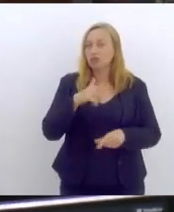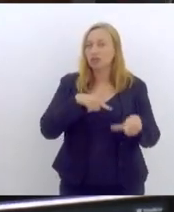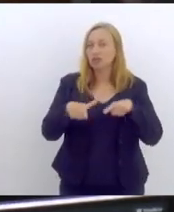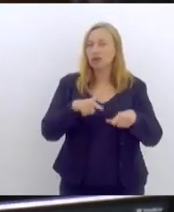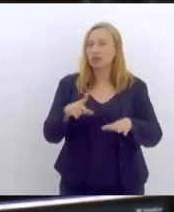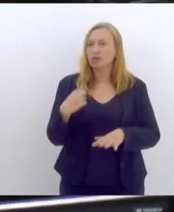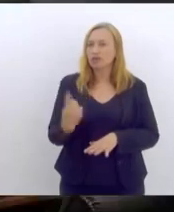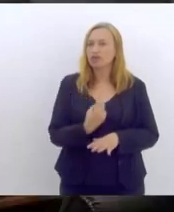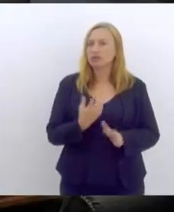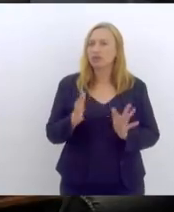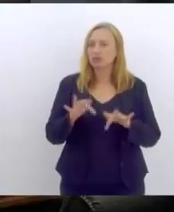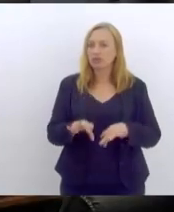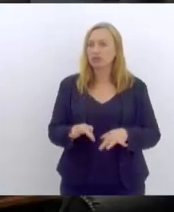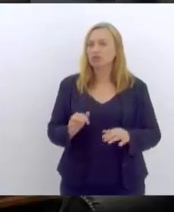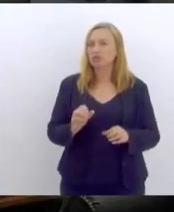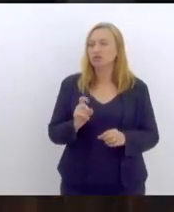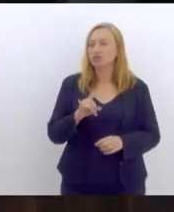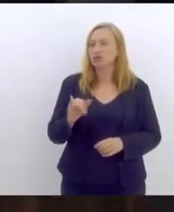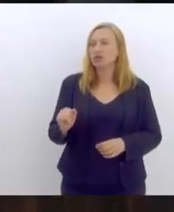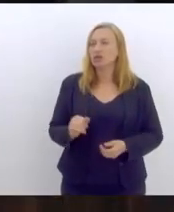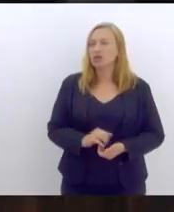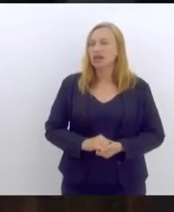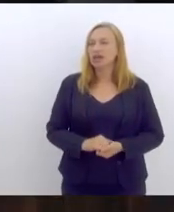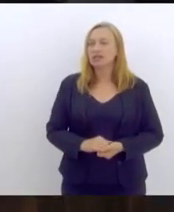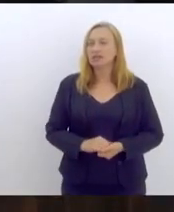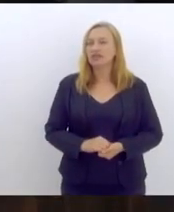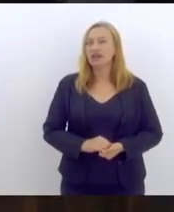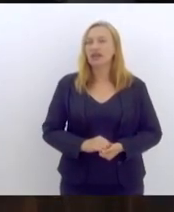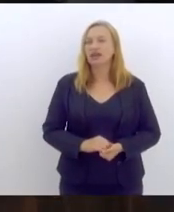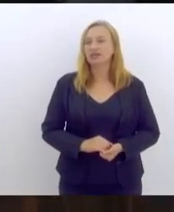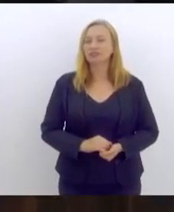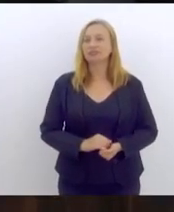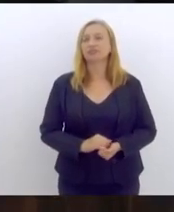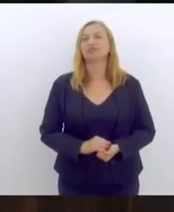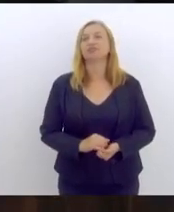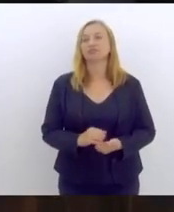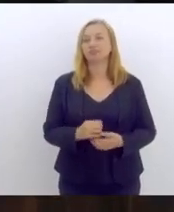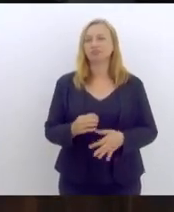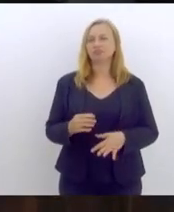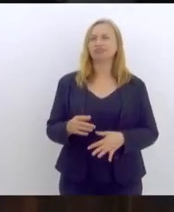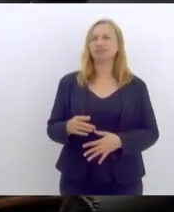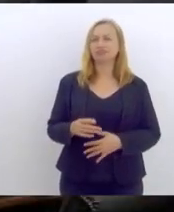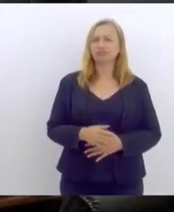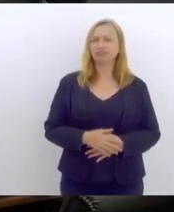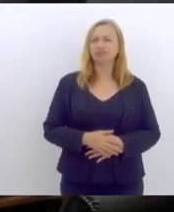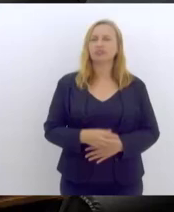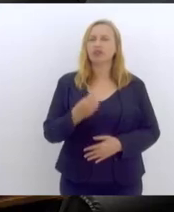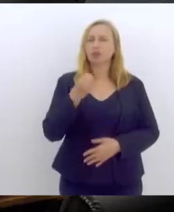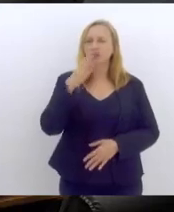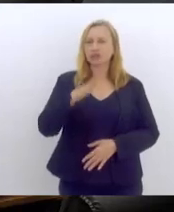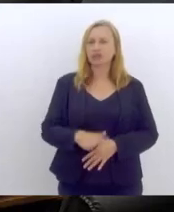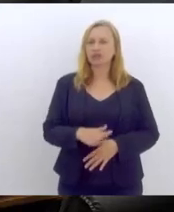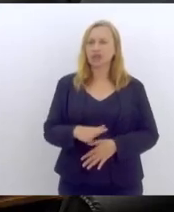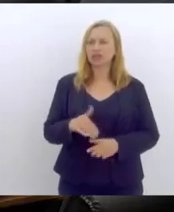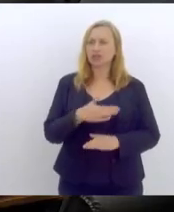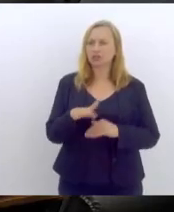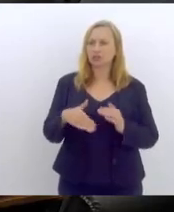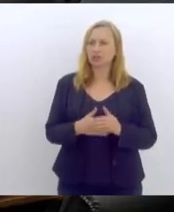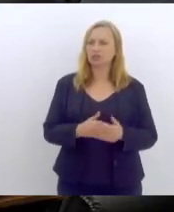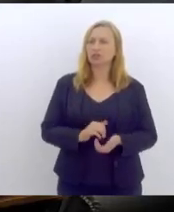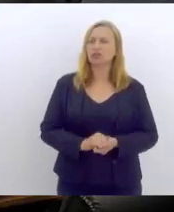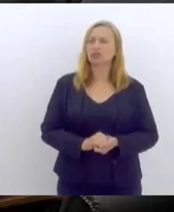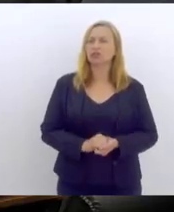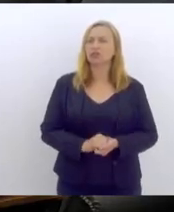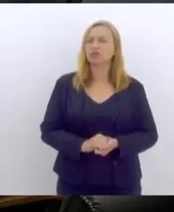nós até o fim do dia. Obrigado, deputada Verônica. Para discutir, deputado Júlio Rocha. Boa tarde a todos, todas.